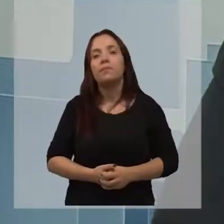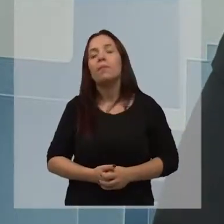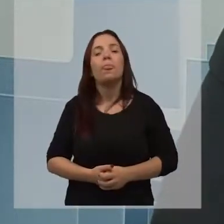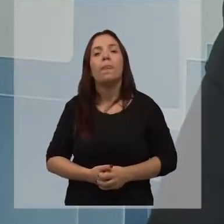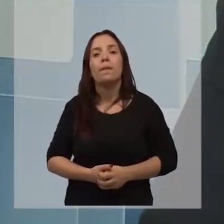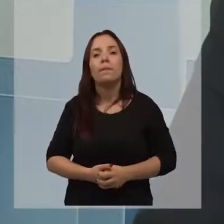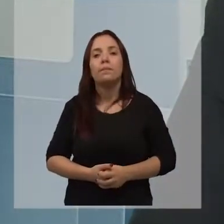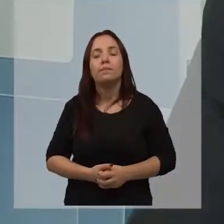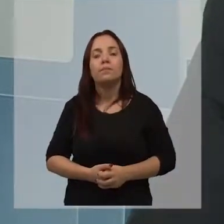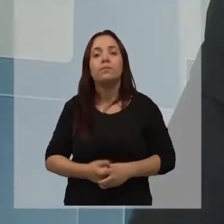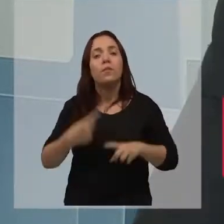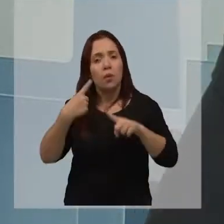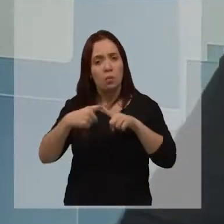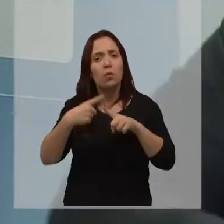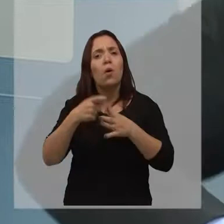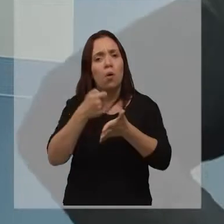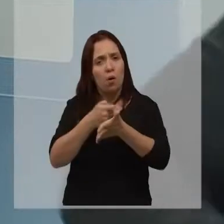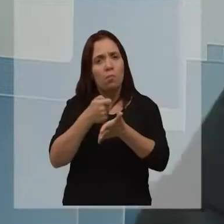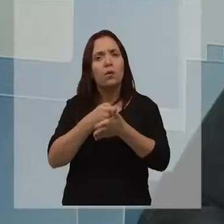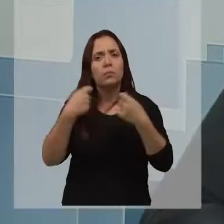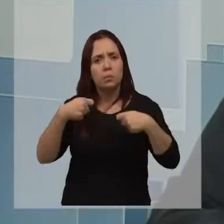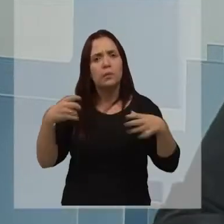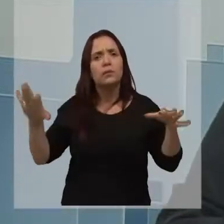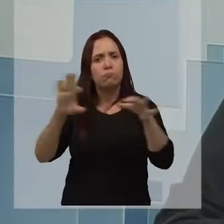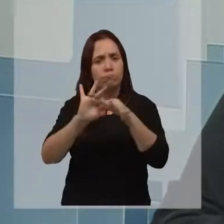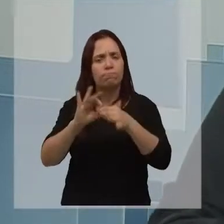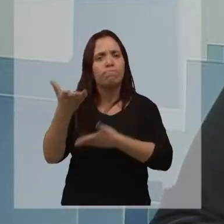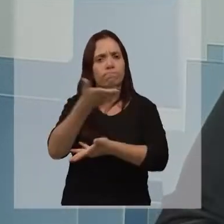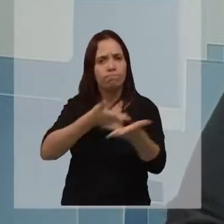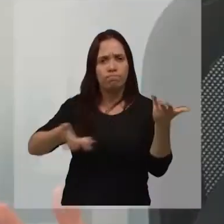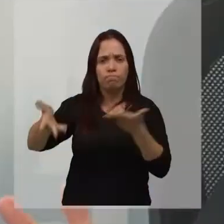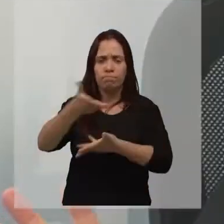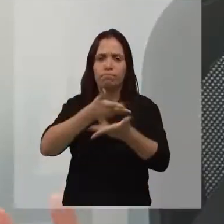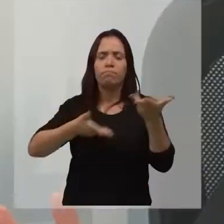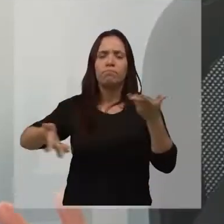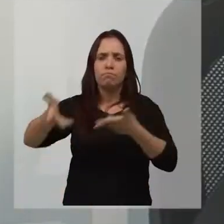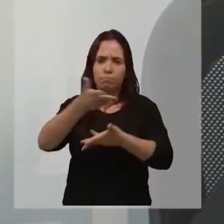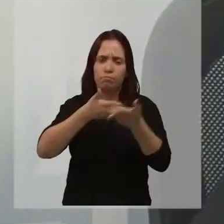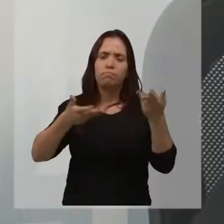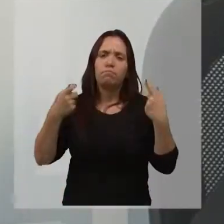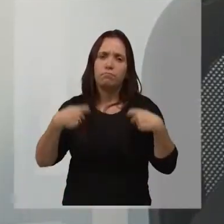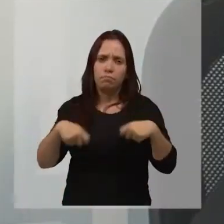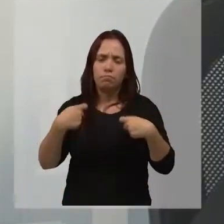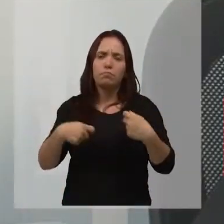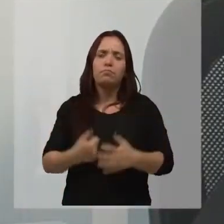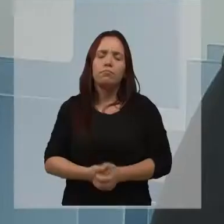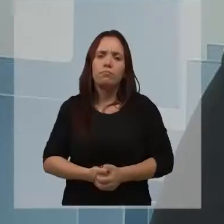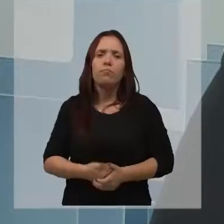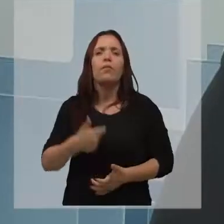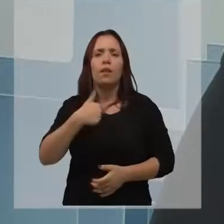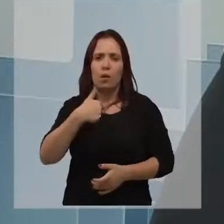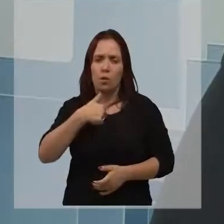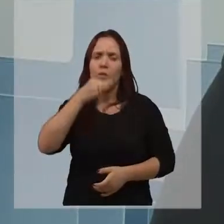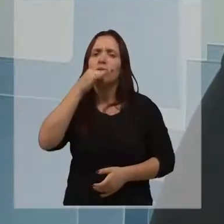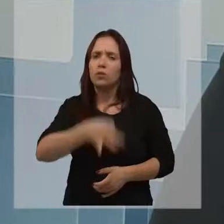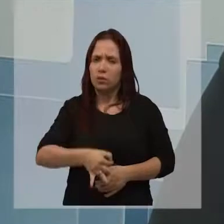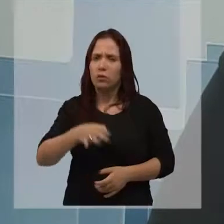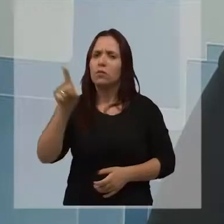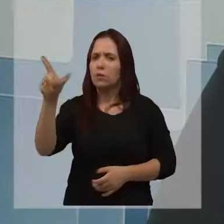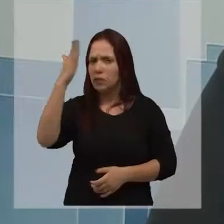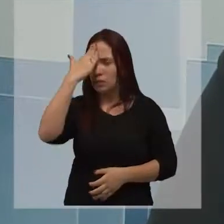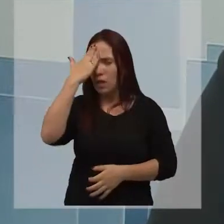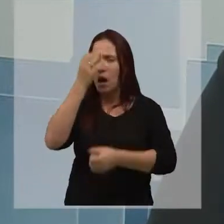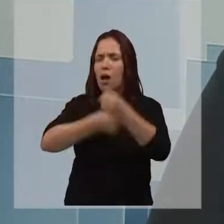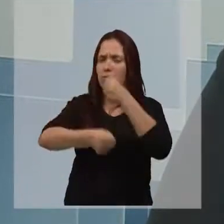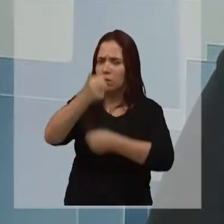nada que a obrigação deles. Sem dúvida. E É um ato republicano. Você sabe que eu É um ato critiquei republicano. aqui, você sabe, no ano passado, Sei.